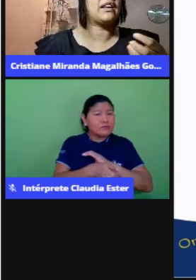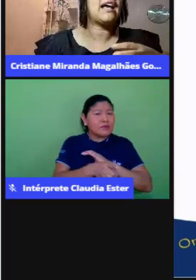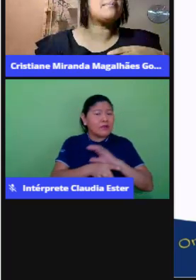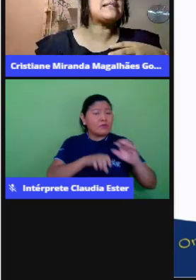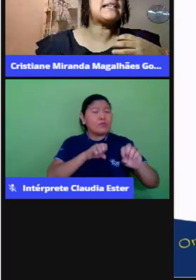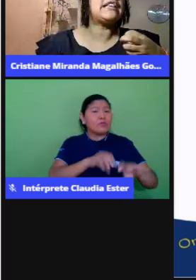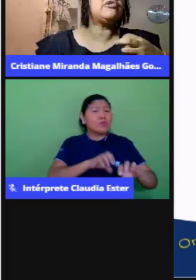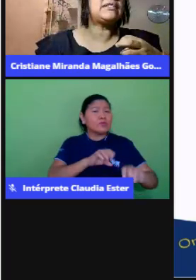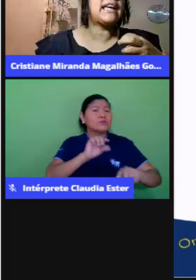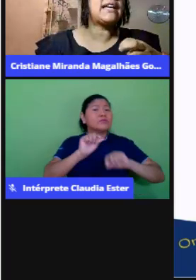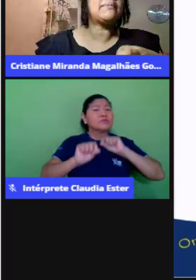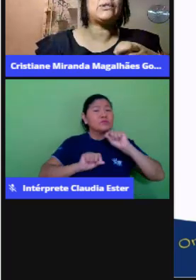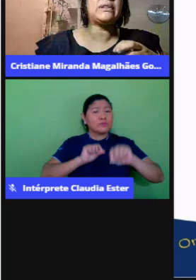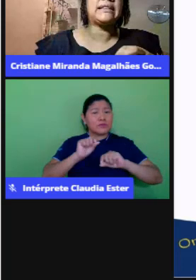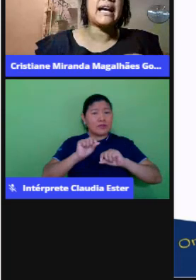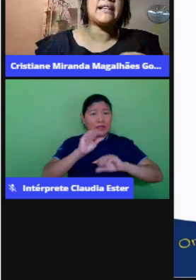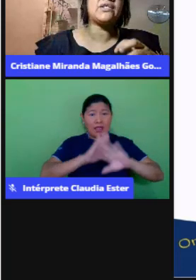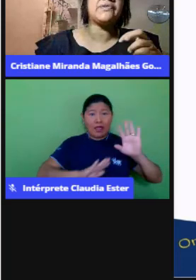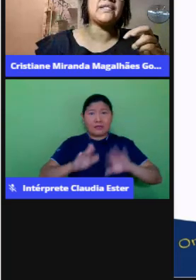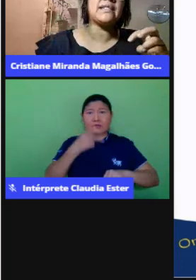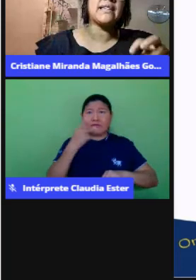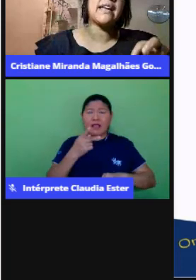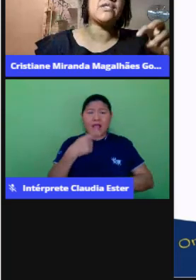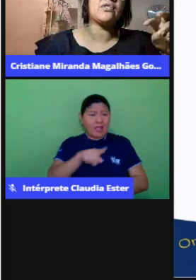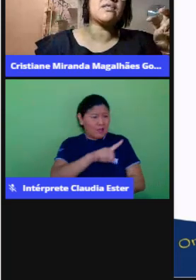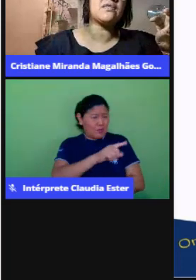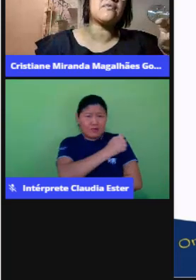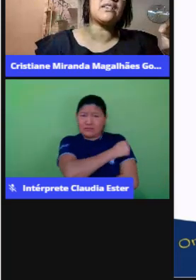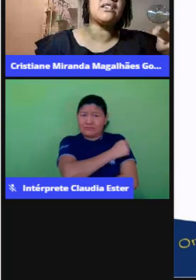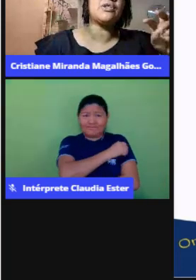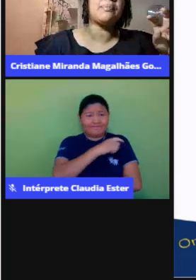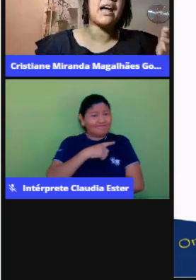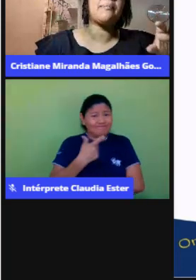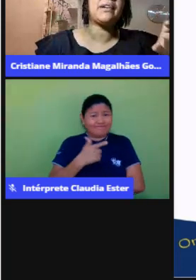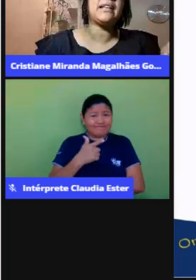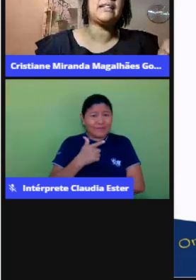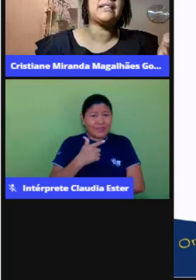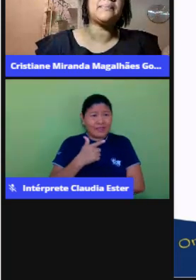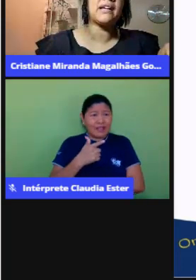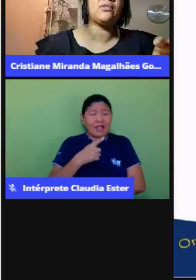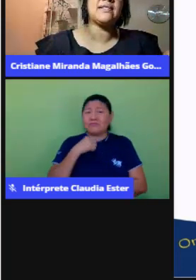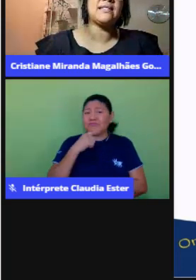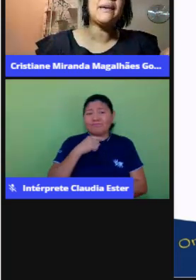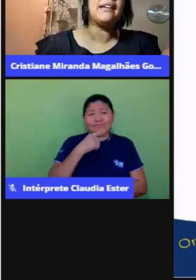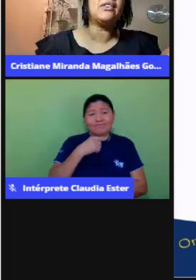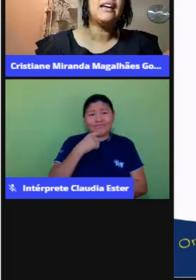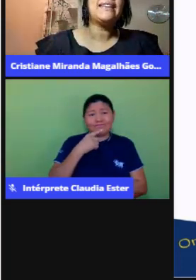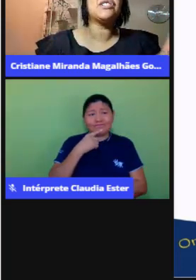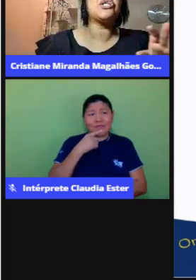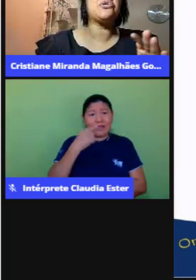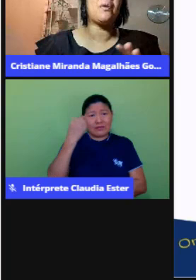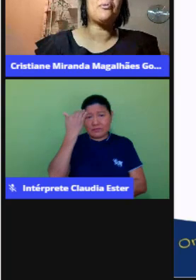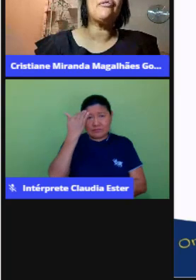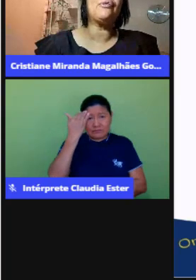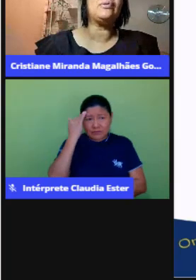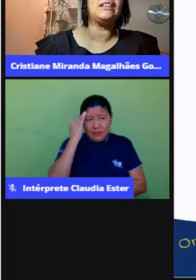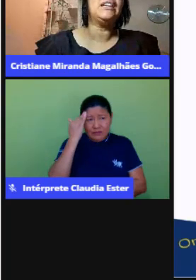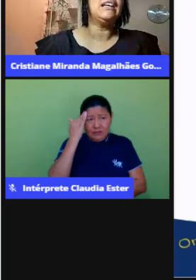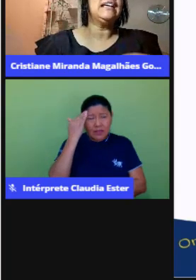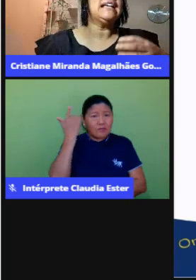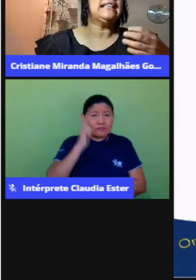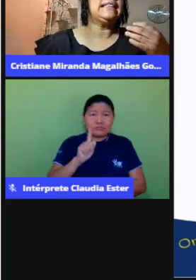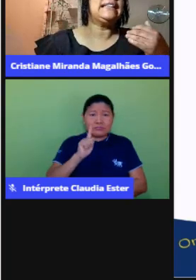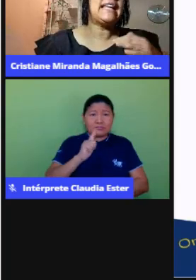a gente fala, mas ele não tem maturidade suficiente, nosso estudante, para aprender determinado conhecimento. E a gente não